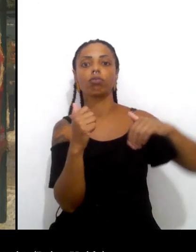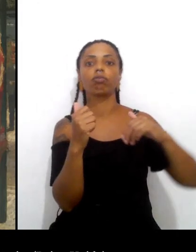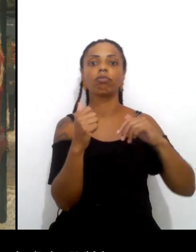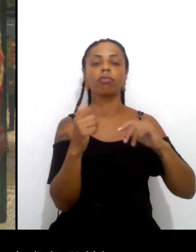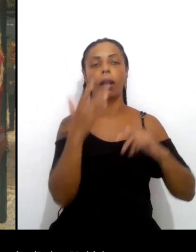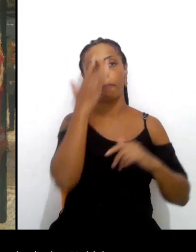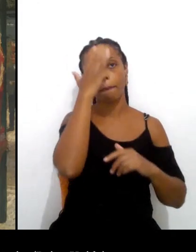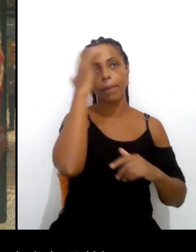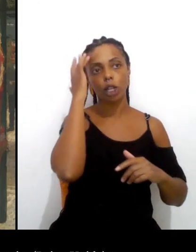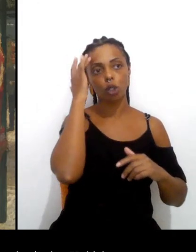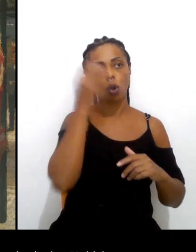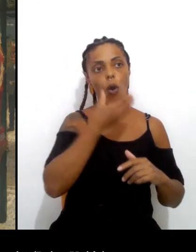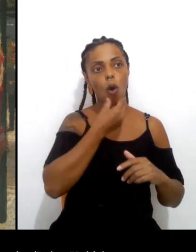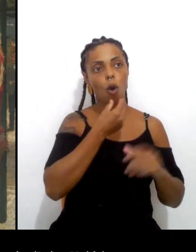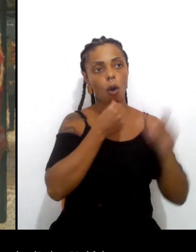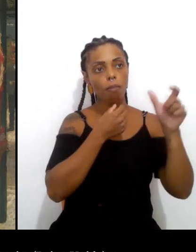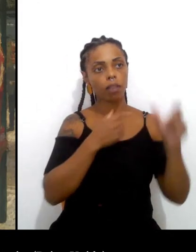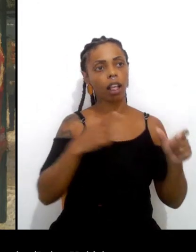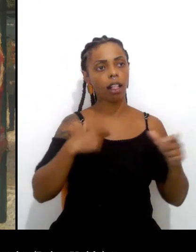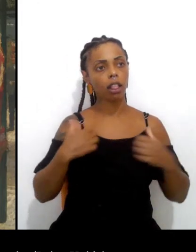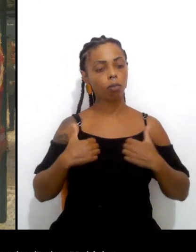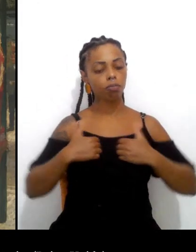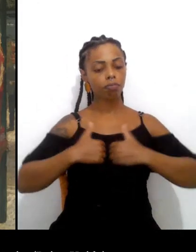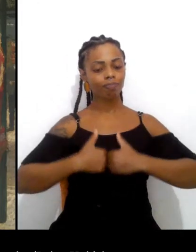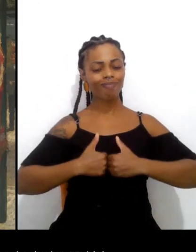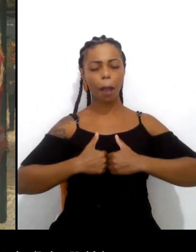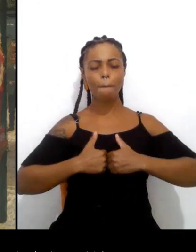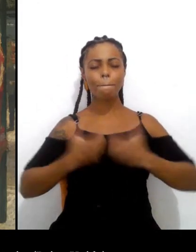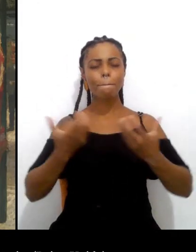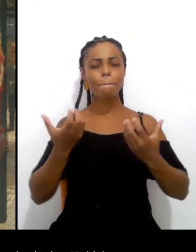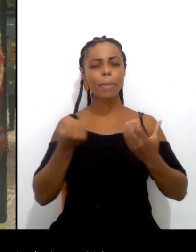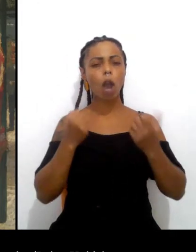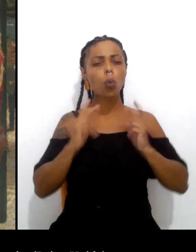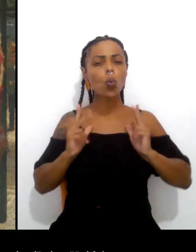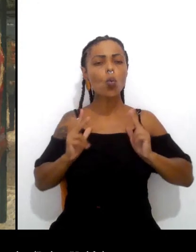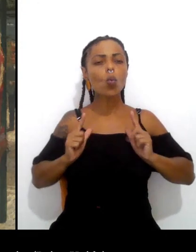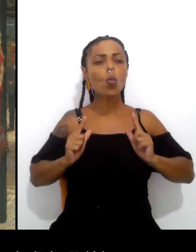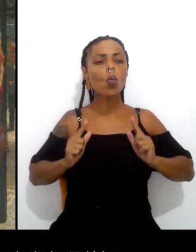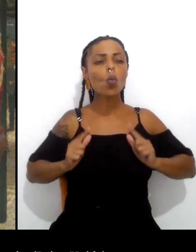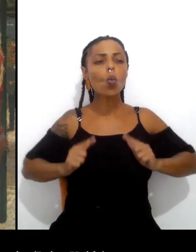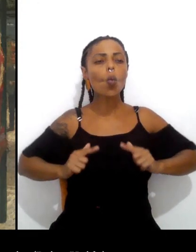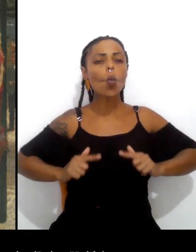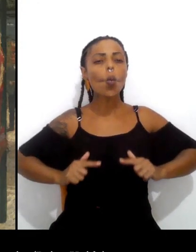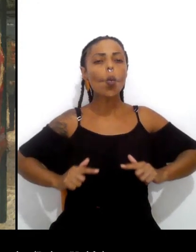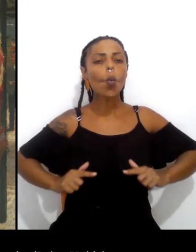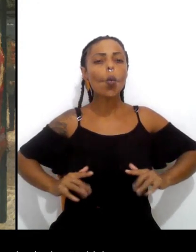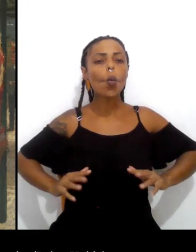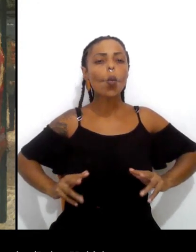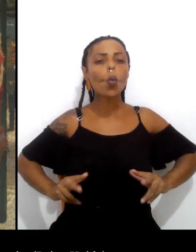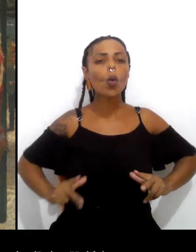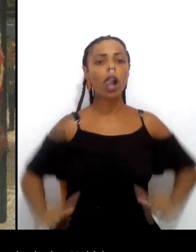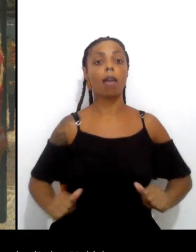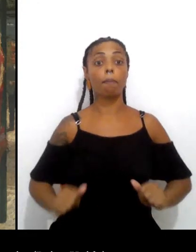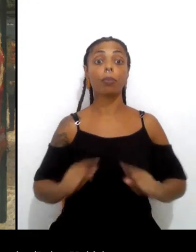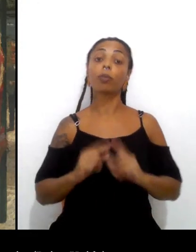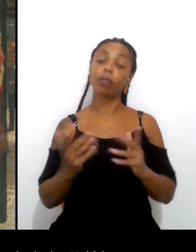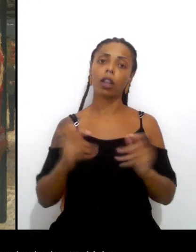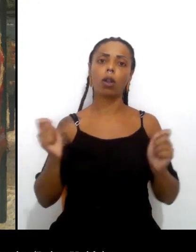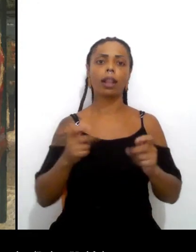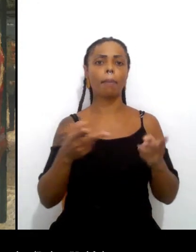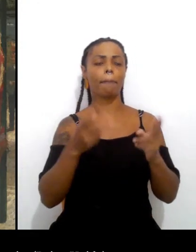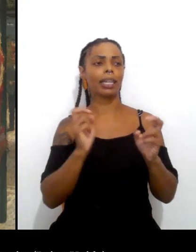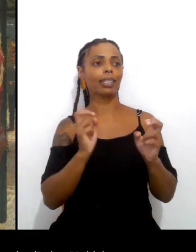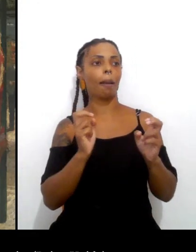avental impecávelmente Branco portanto fica muito clara a diferenciação entre o